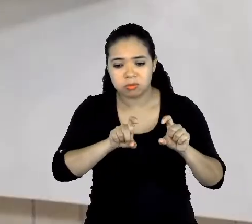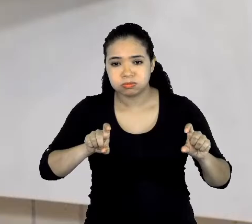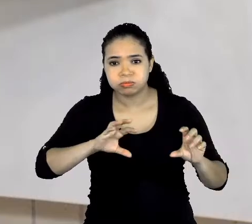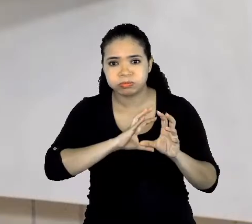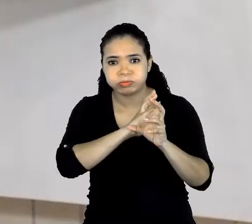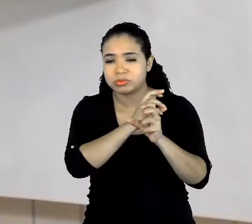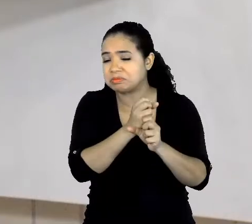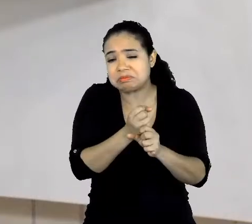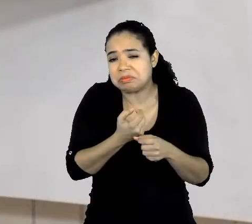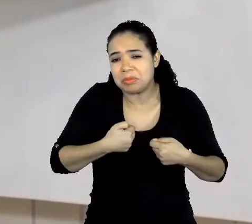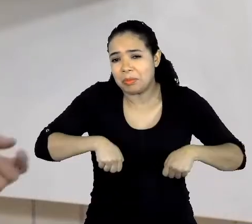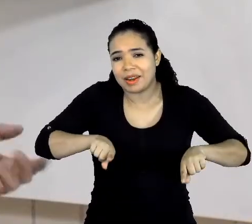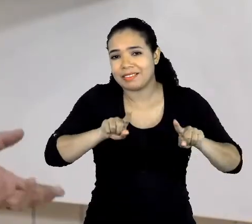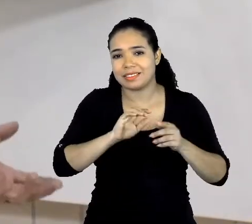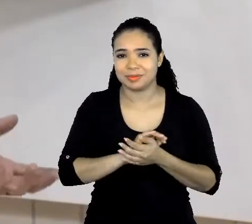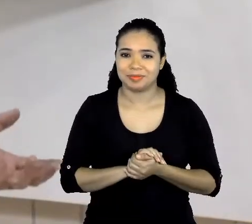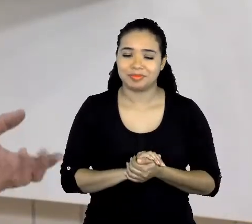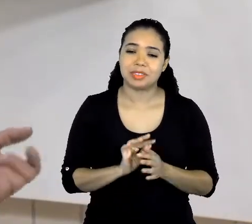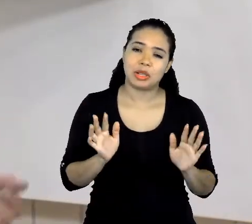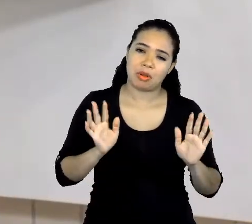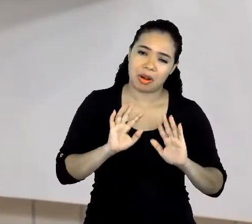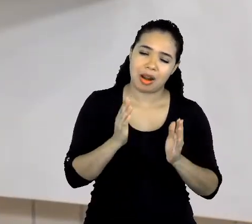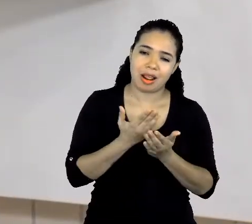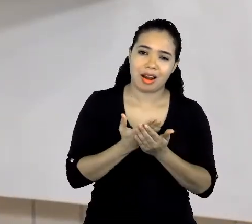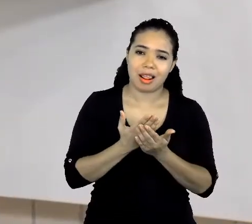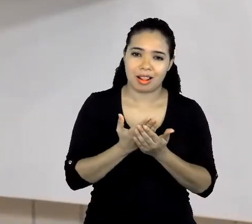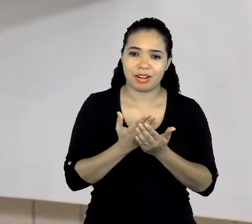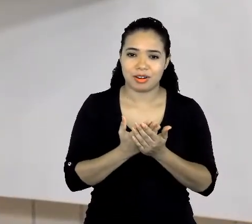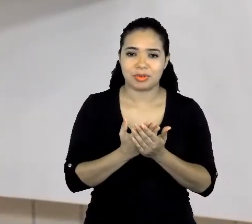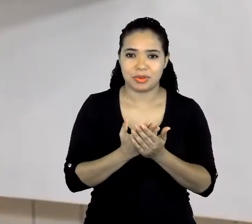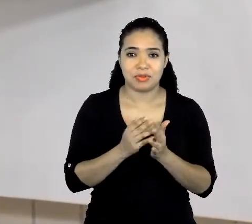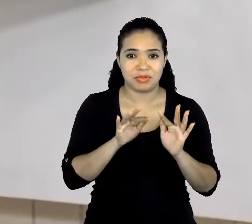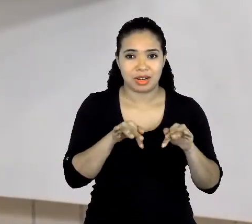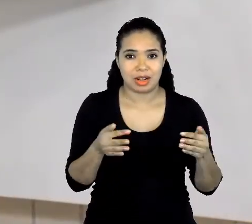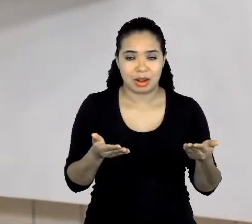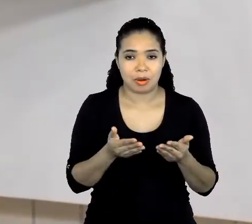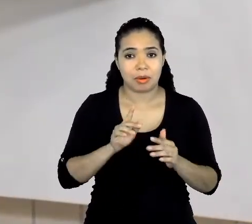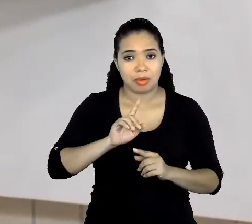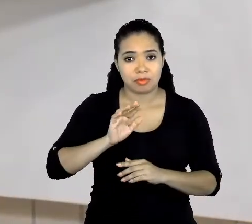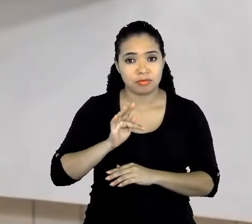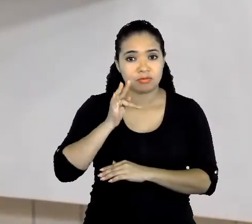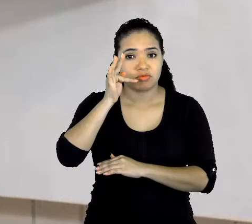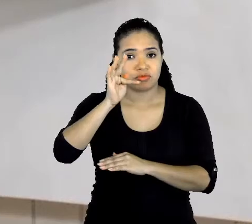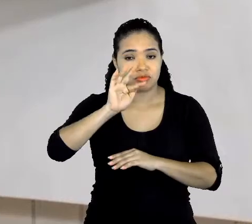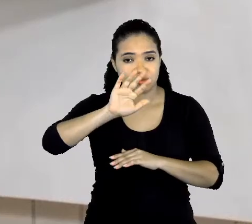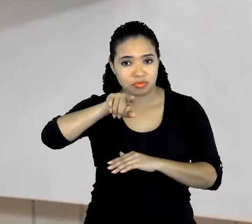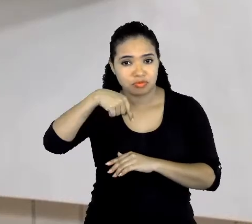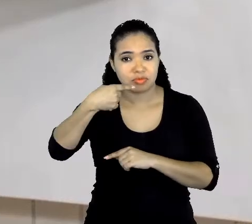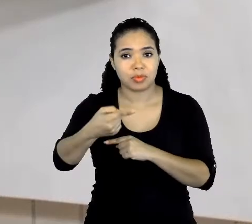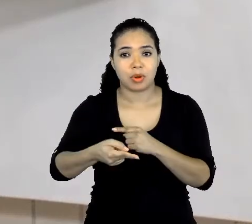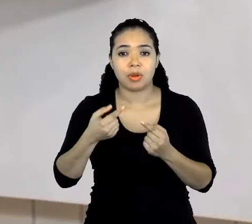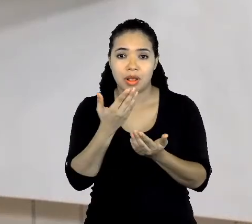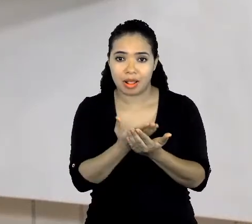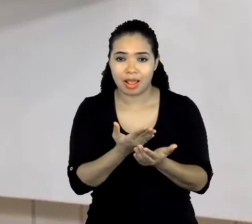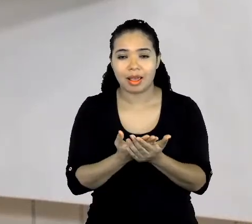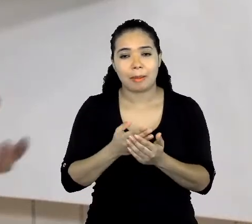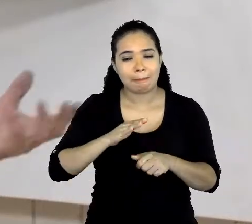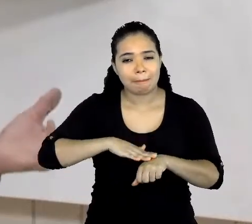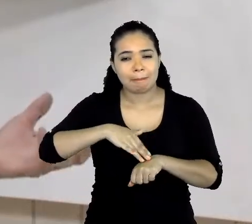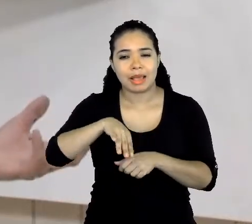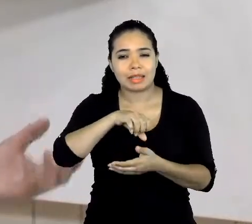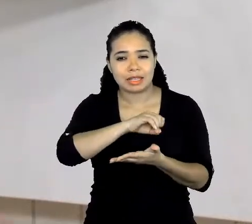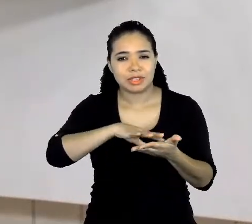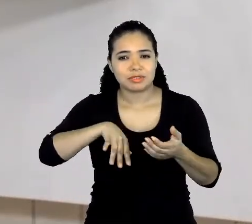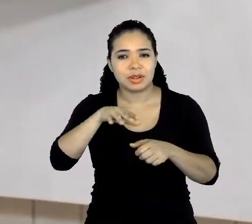Então eu me despeço aqui, termino essa próxima aula e na próxima aula nós vamos ver mais exercícios e mais resoluções